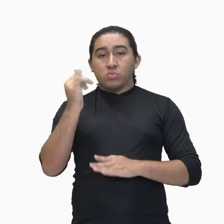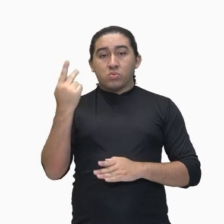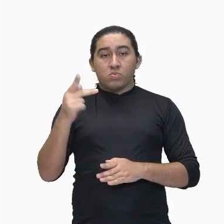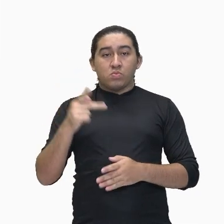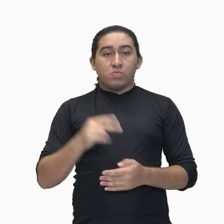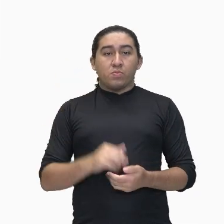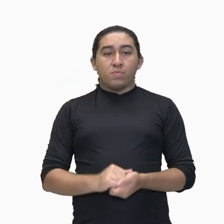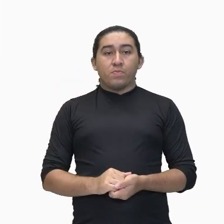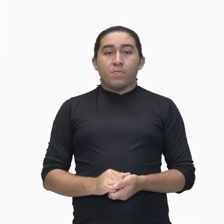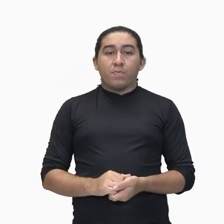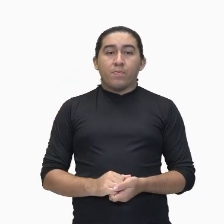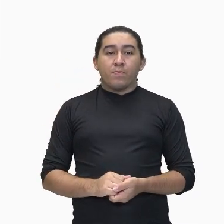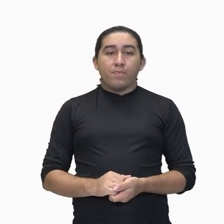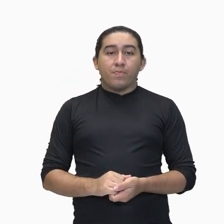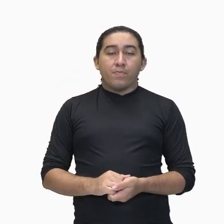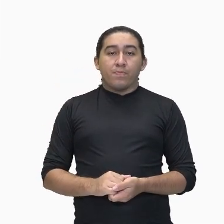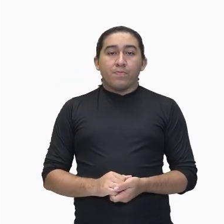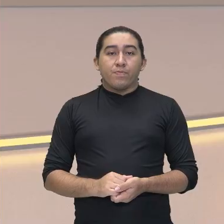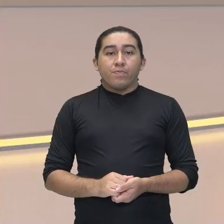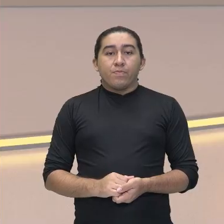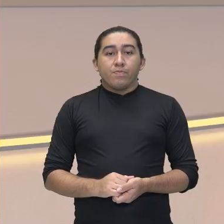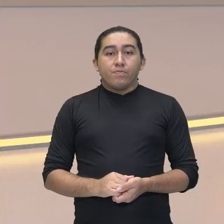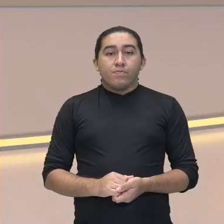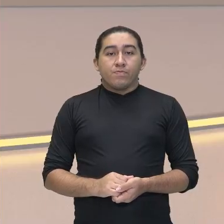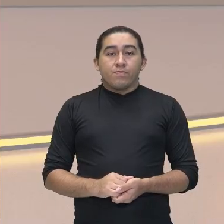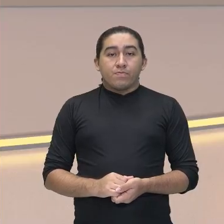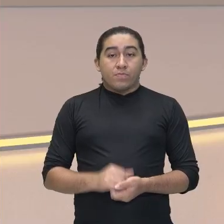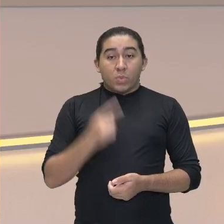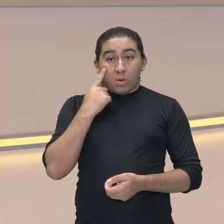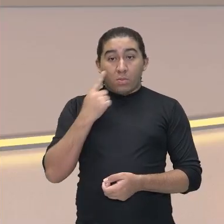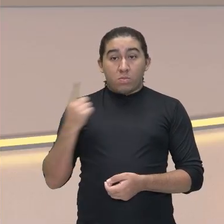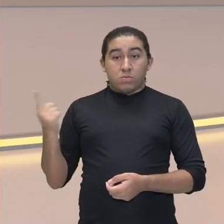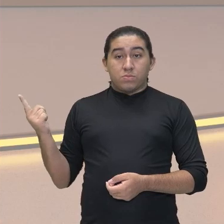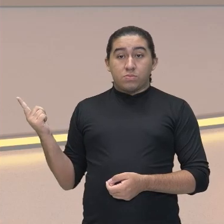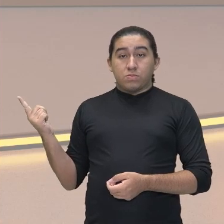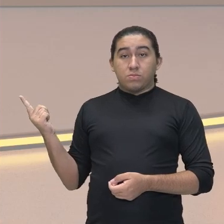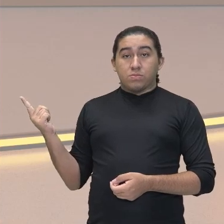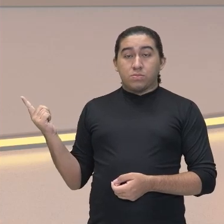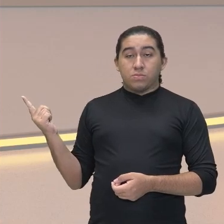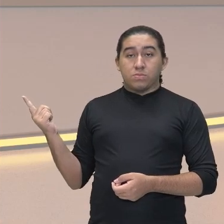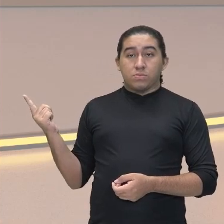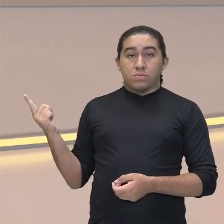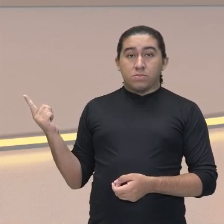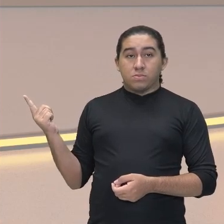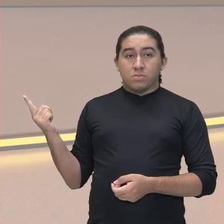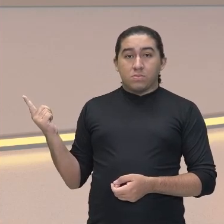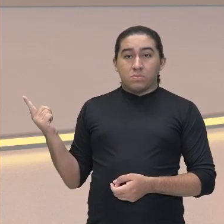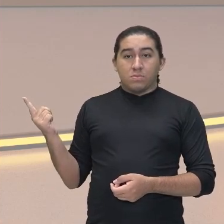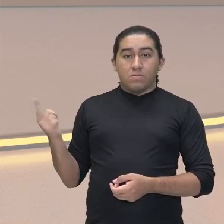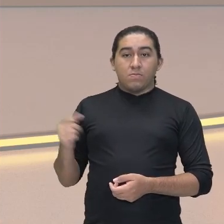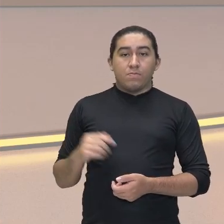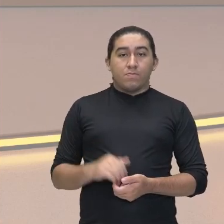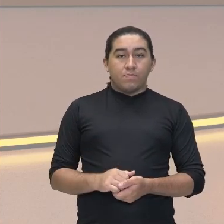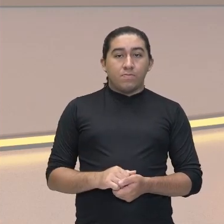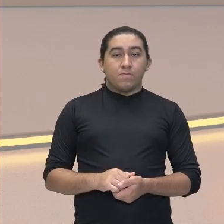Então, a ética, vocês nunca esqueçam, né? A ética é uma reflexão sobre